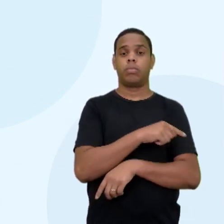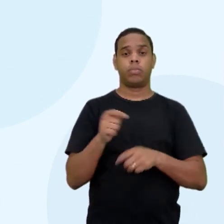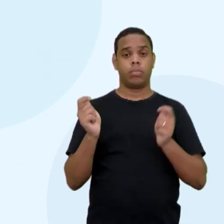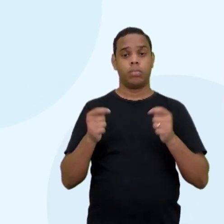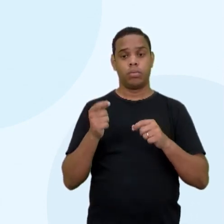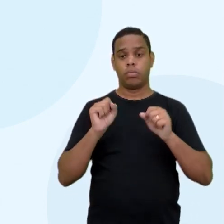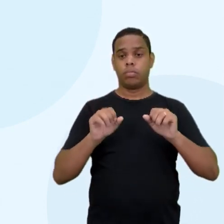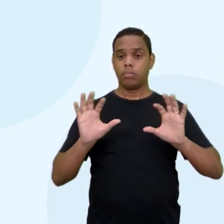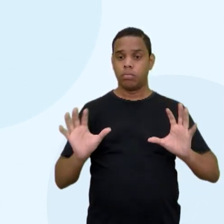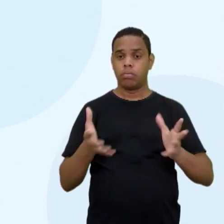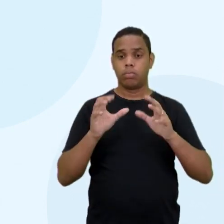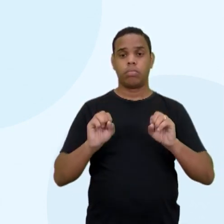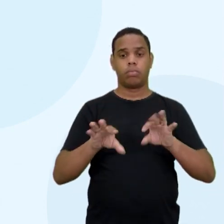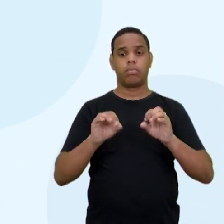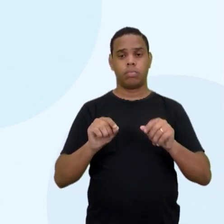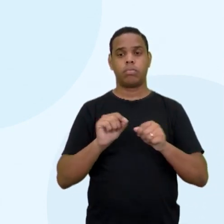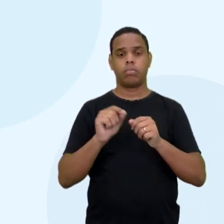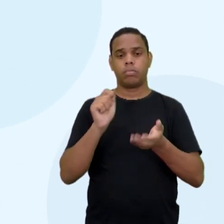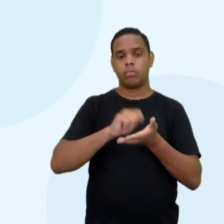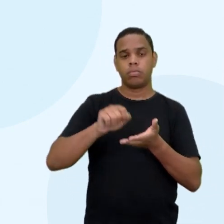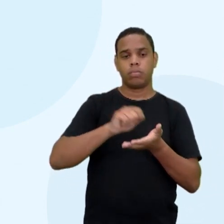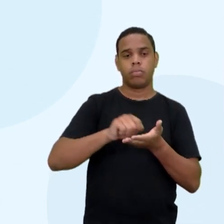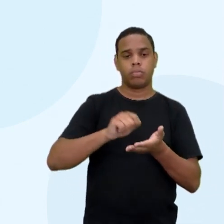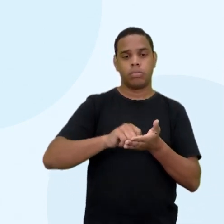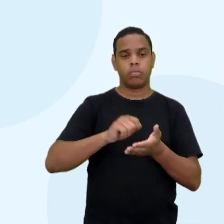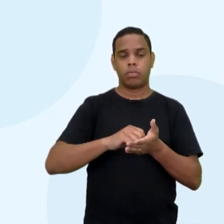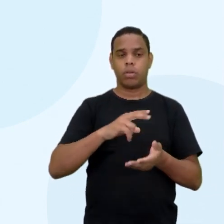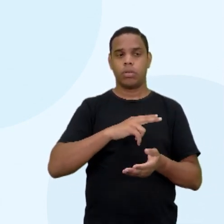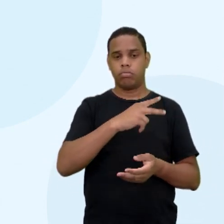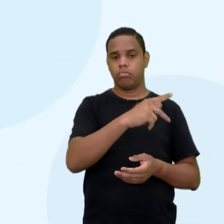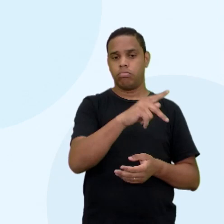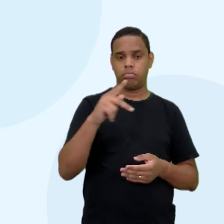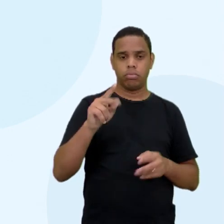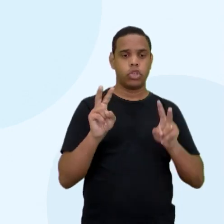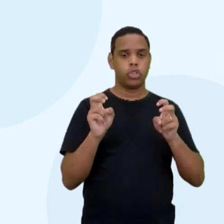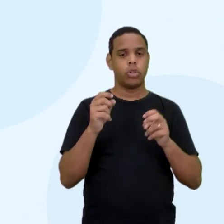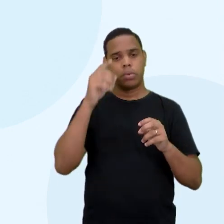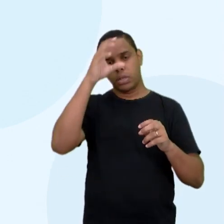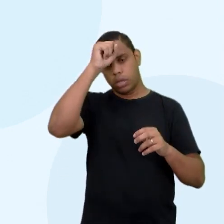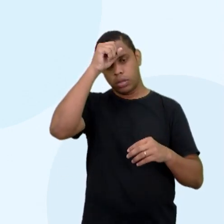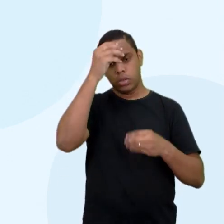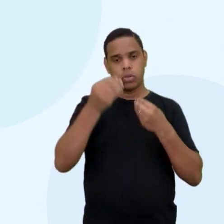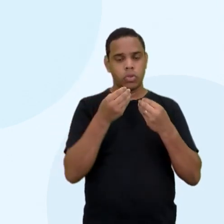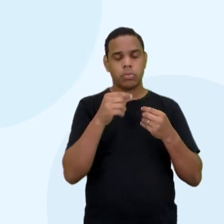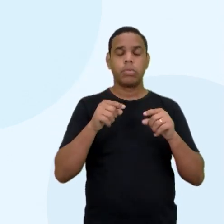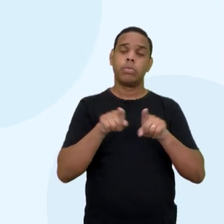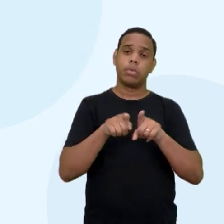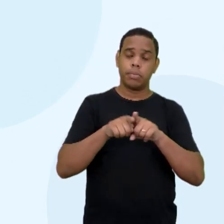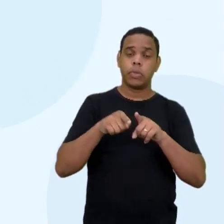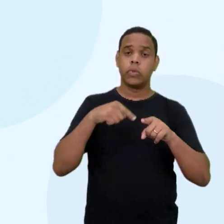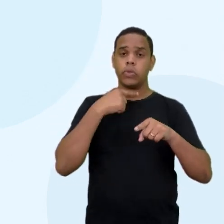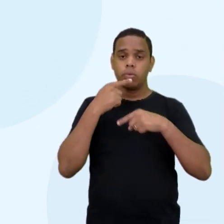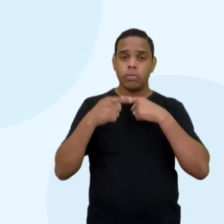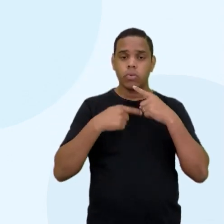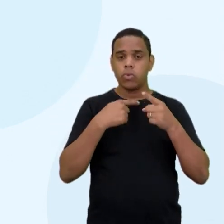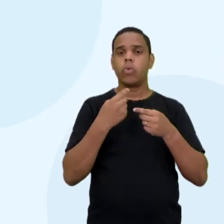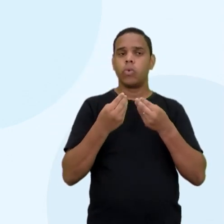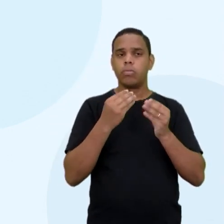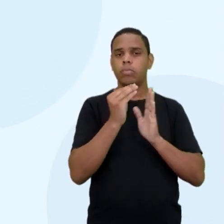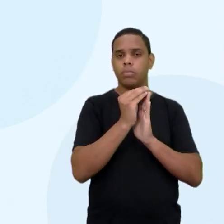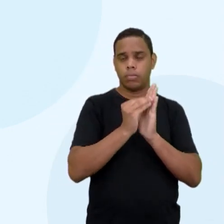ser incentivados a realizar anotações pessoais sobre as suas aprendizagens e de